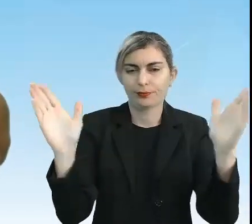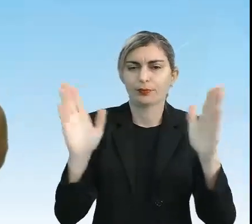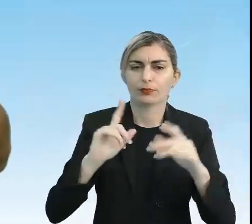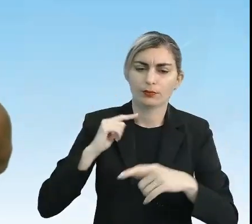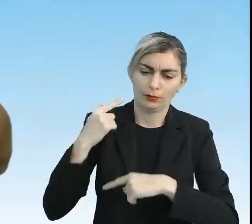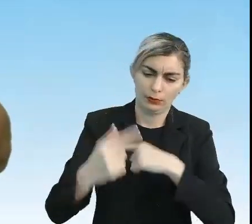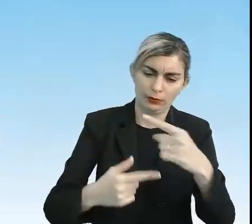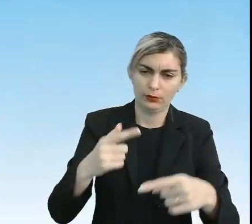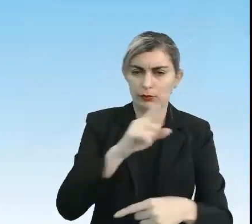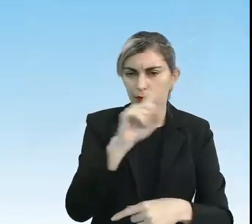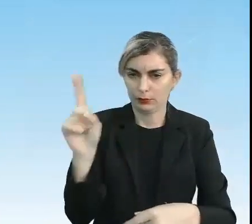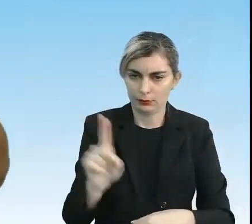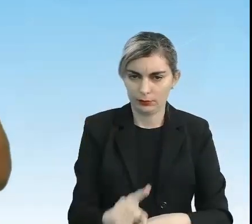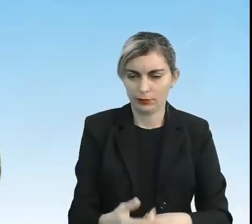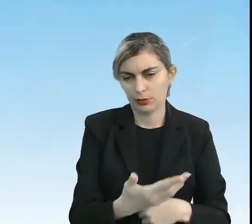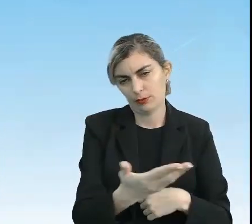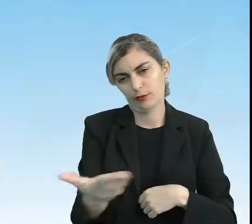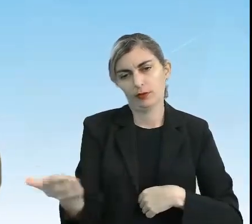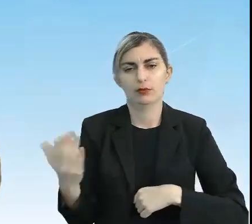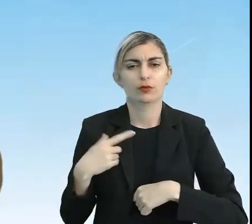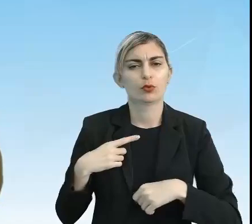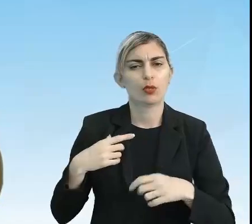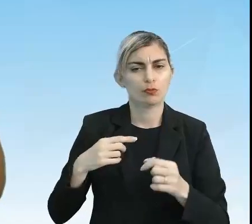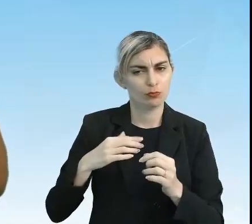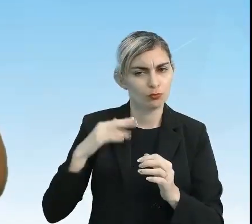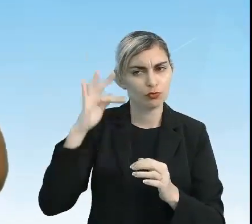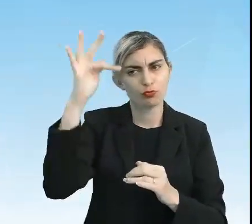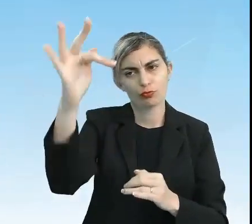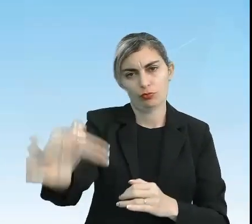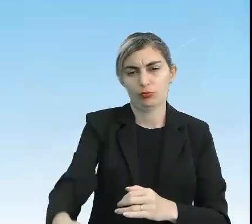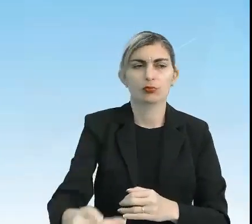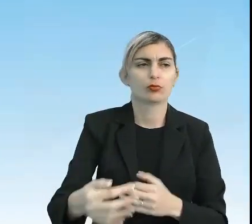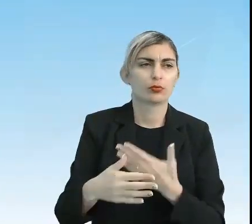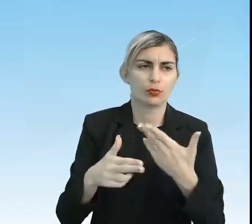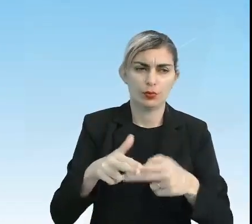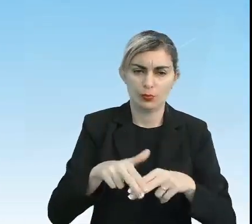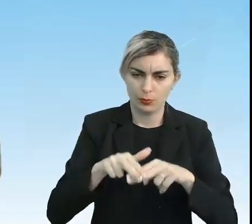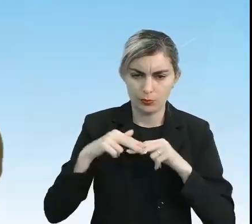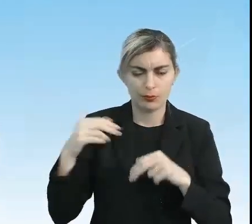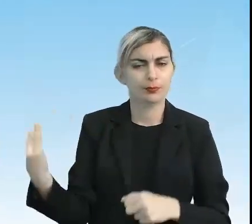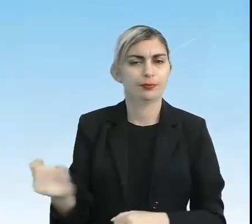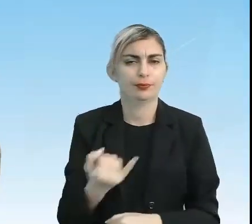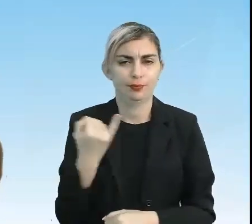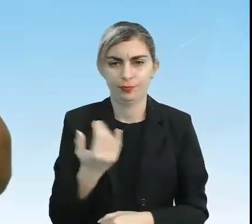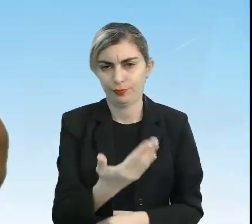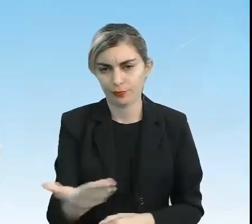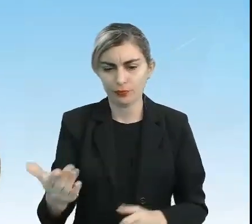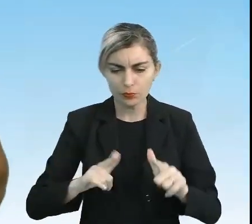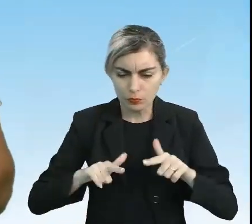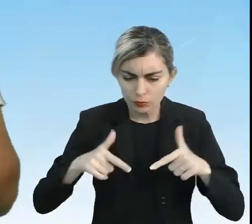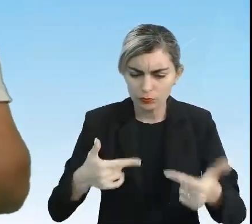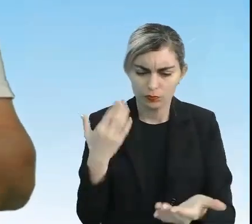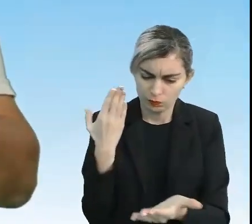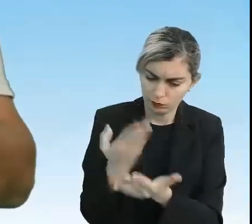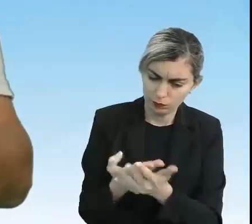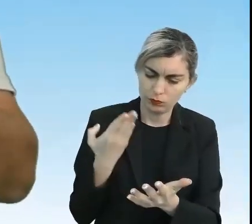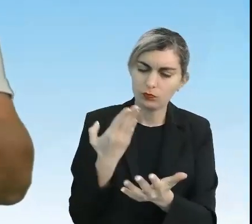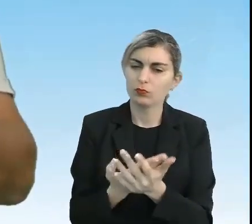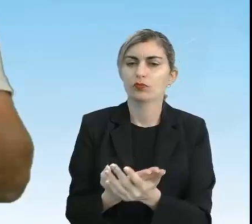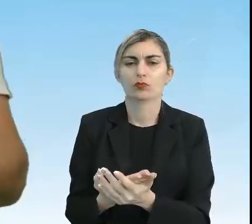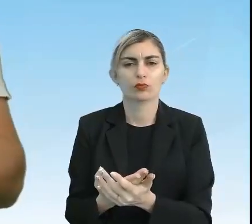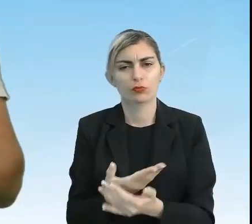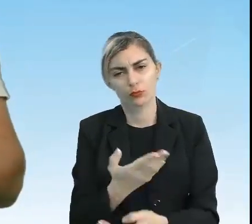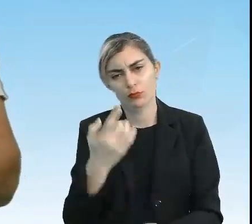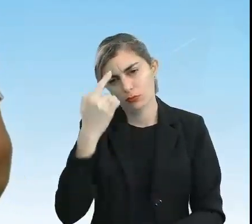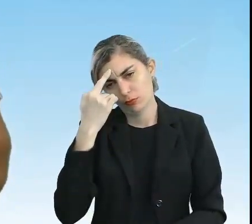geração Z. Vocês serão os construtores do futuro. Então, por isso que é muito importante vocês se dedicarem, estudarem e